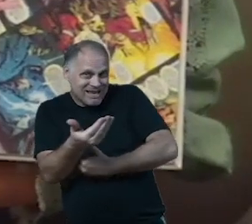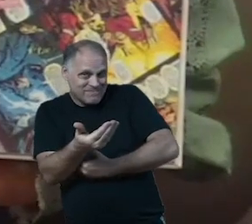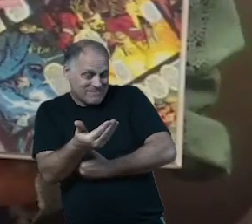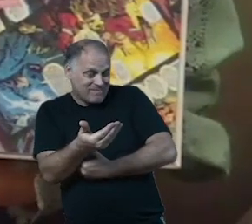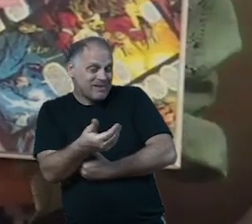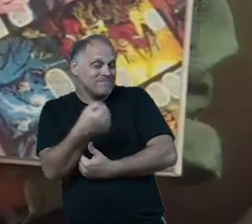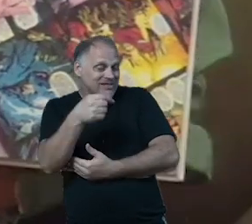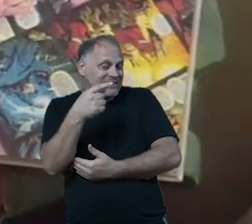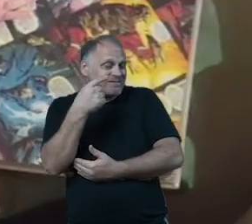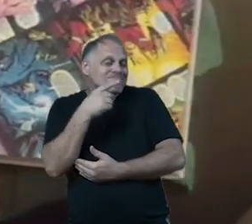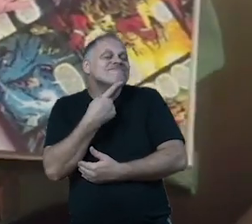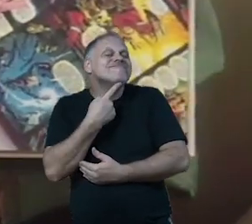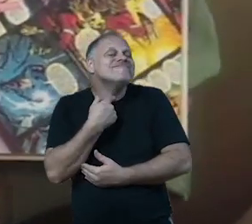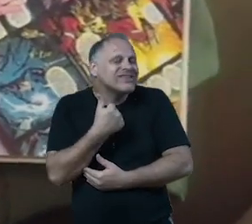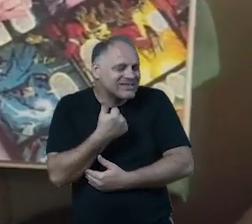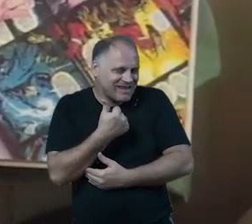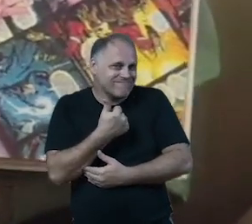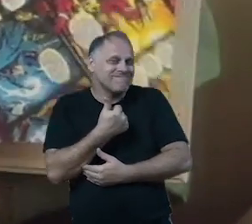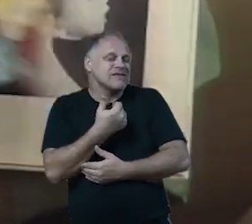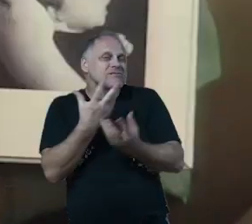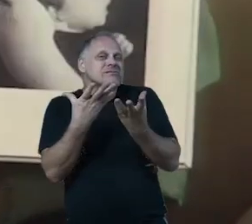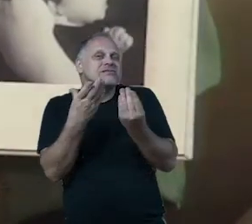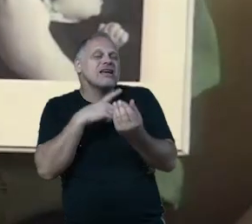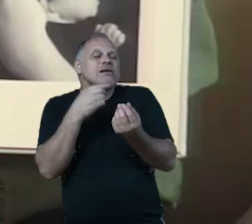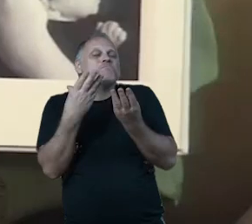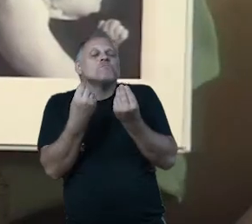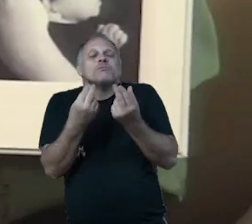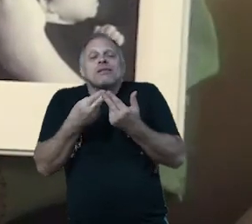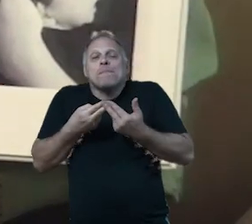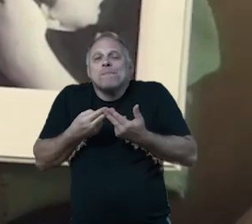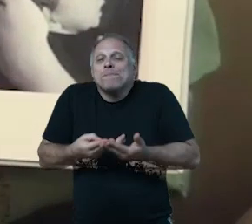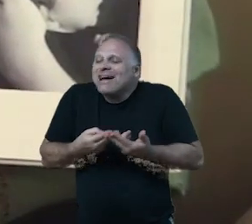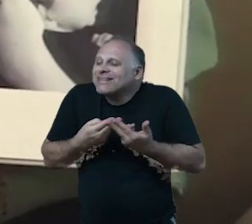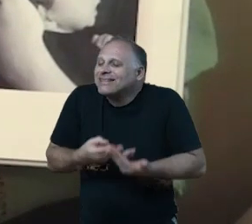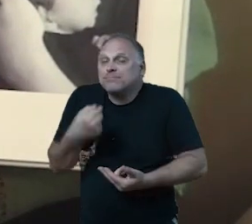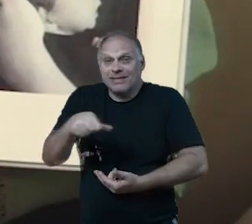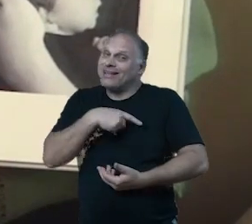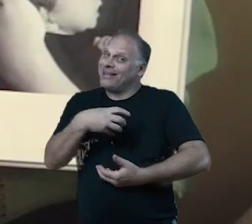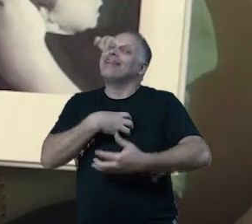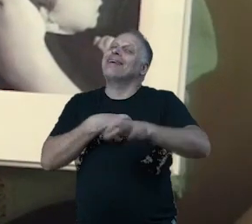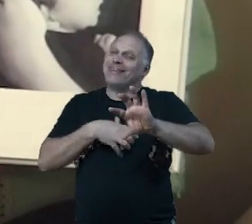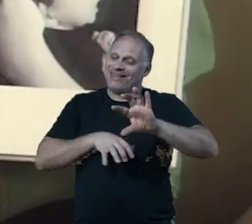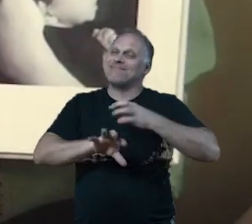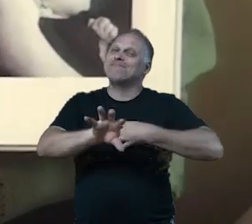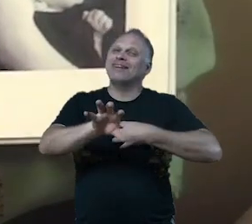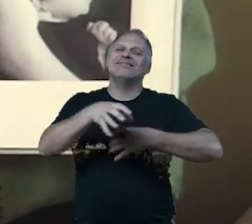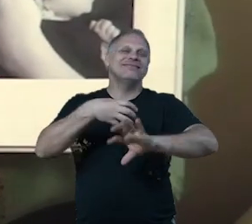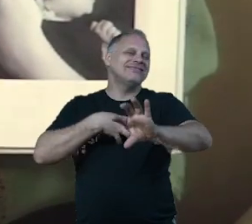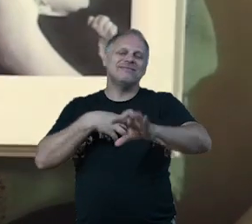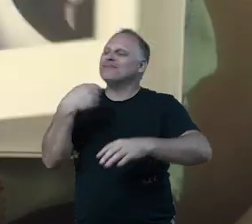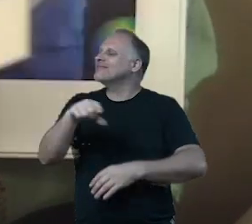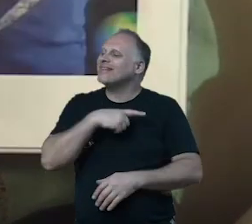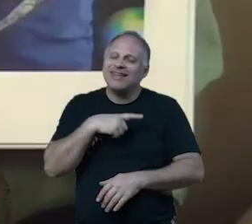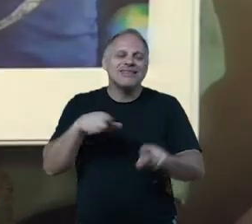fotografia de criança, é tu se identificar com criança, gostar, ter muita paciência, empatia. E